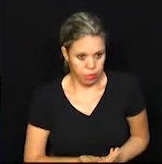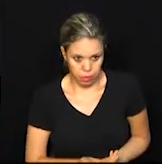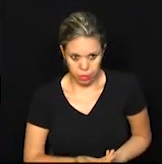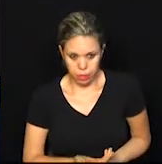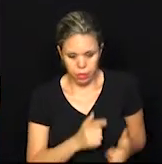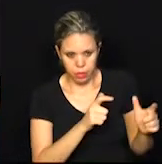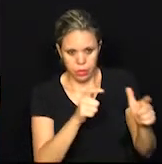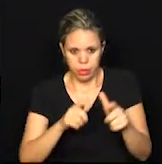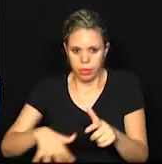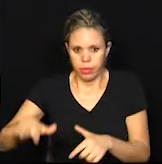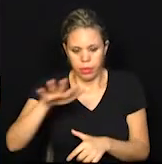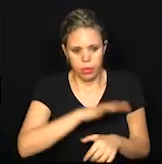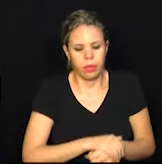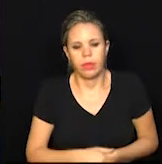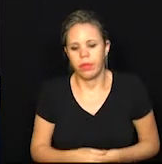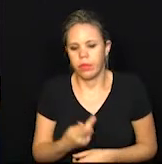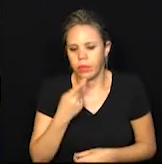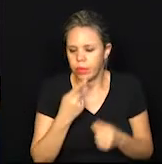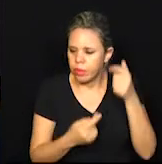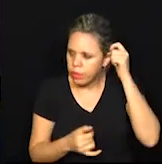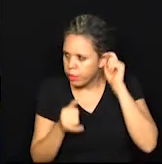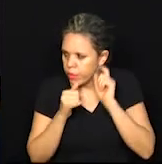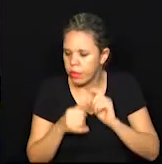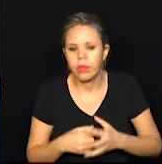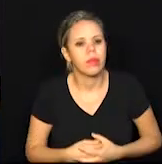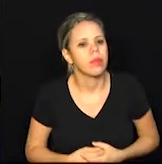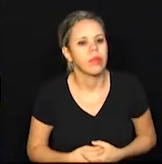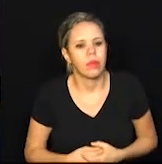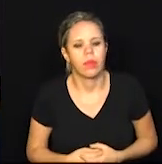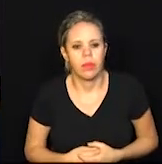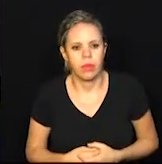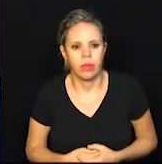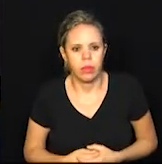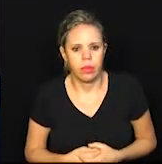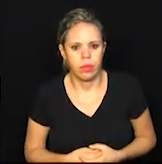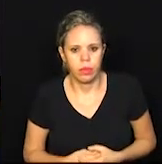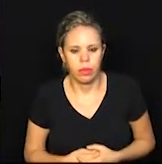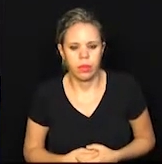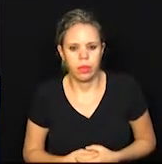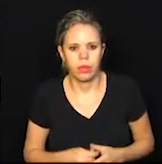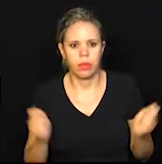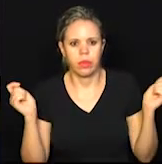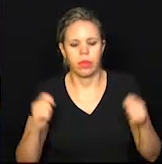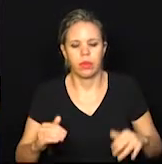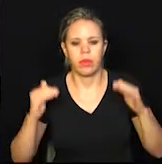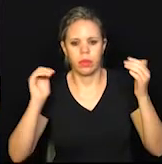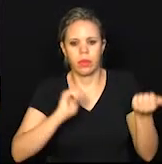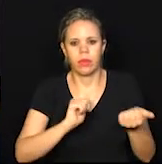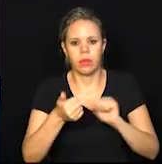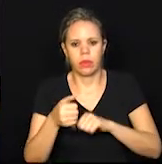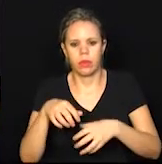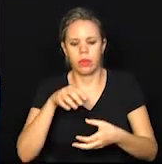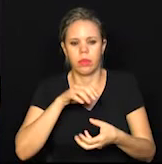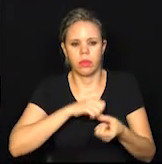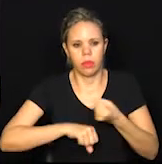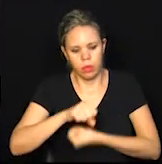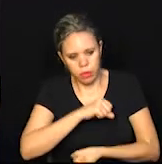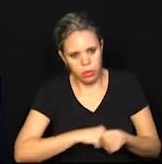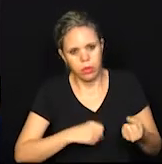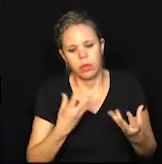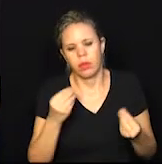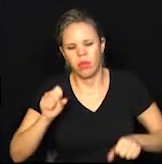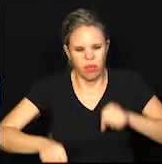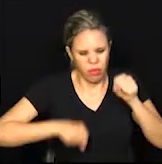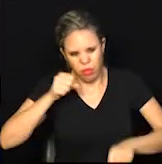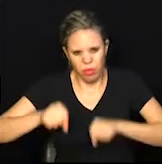aquela área vamos dizer assim, que colocamos como potencial esportivo sustentável, porque tem muito